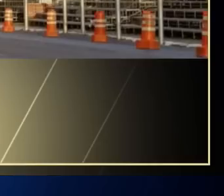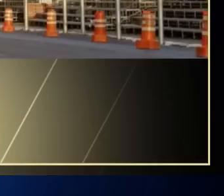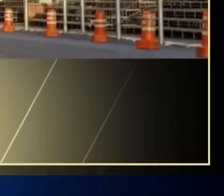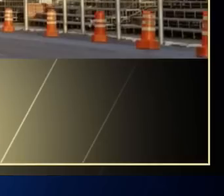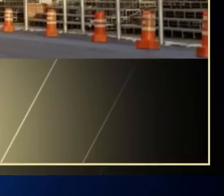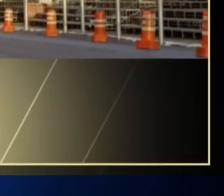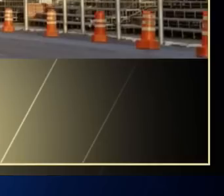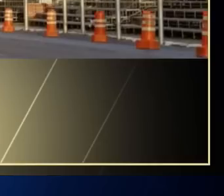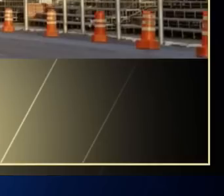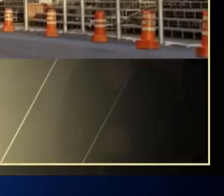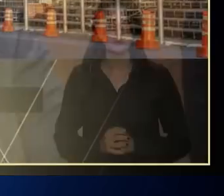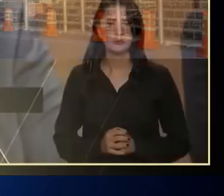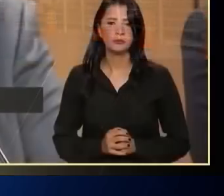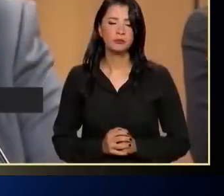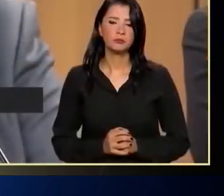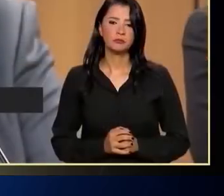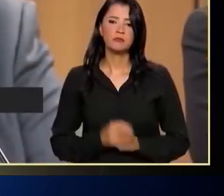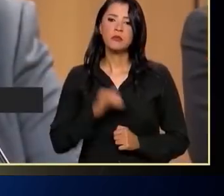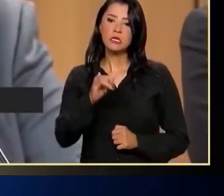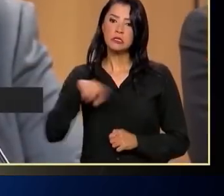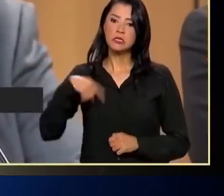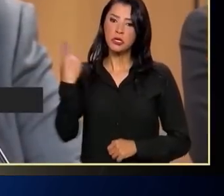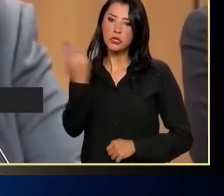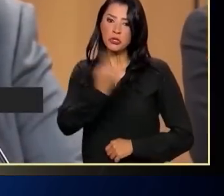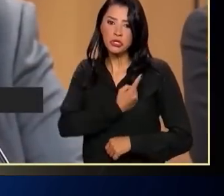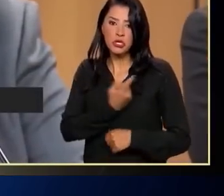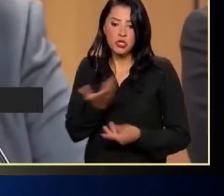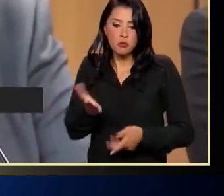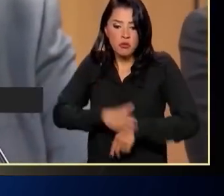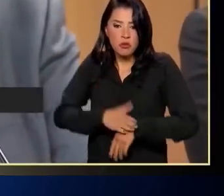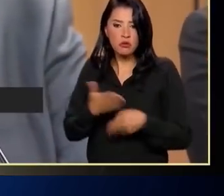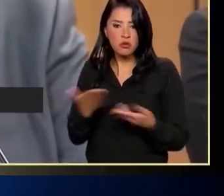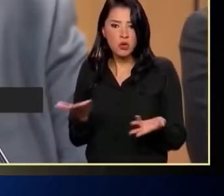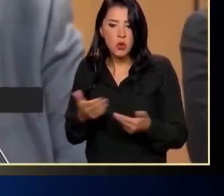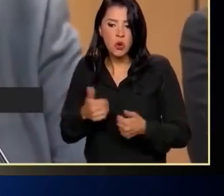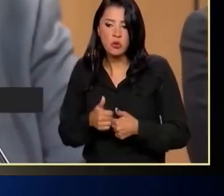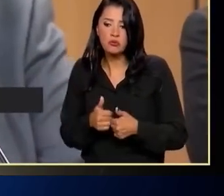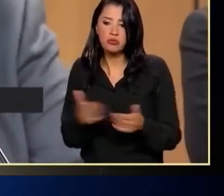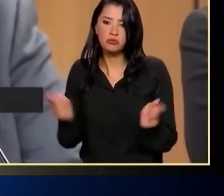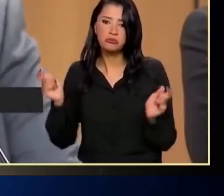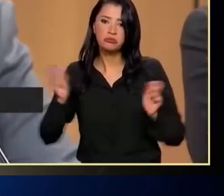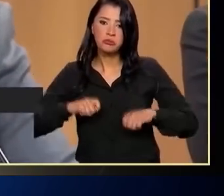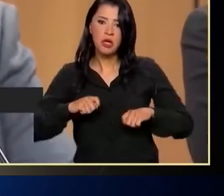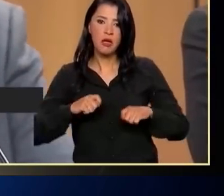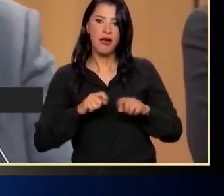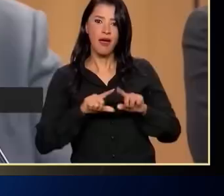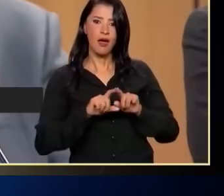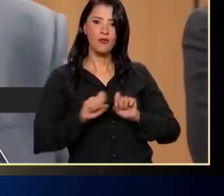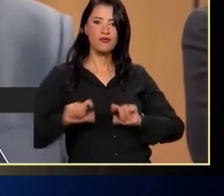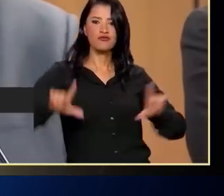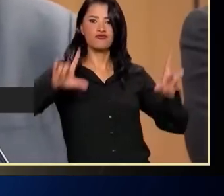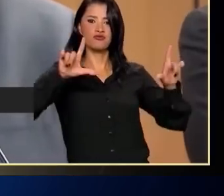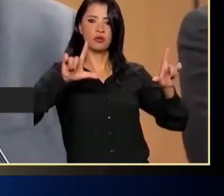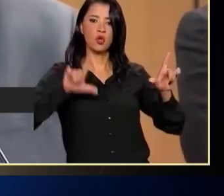alerta. A gente tem informações desse ofício que foi direcionado para o governador Ibanez Rocha e ao secretário de